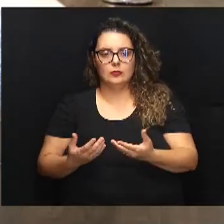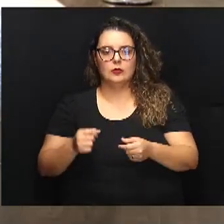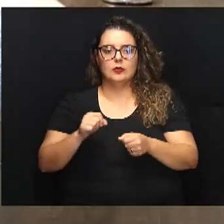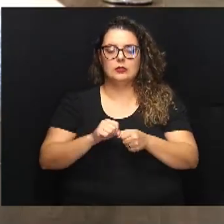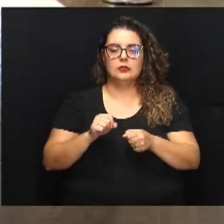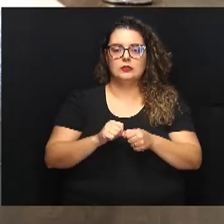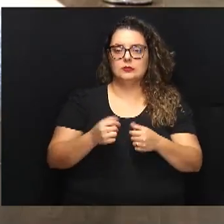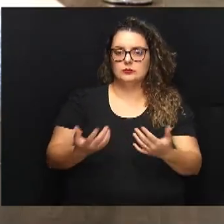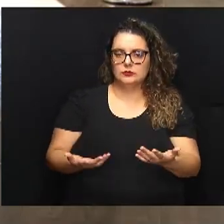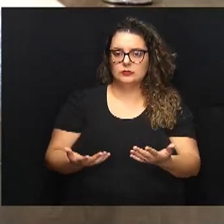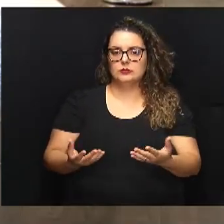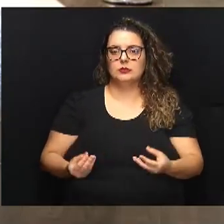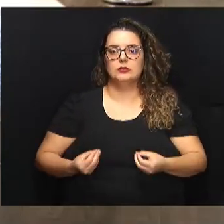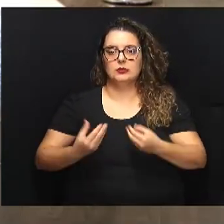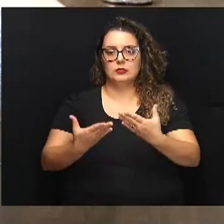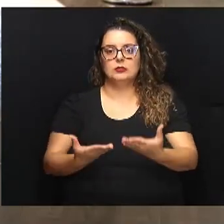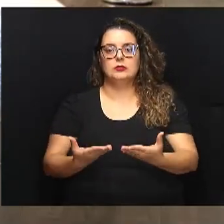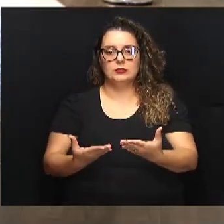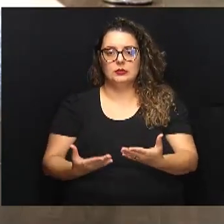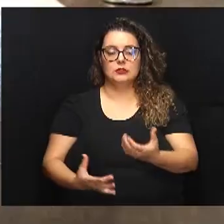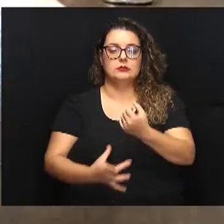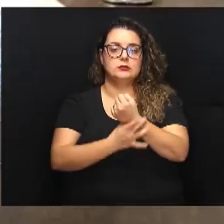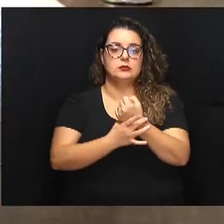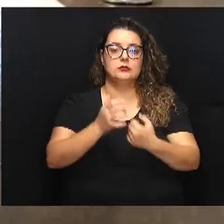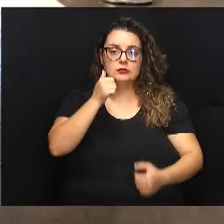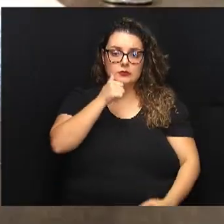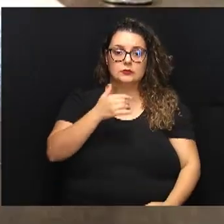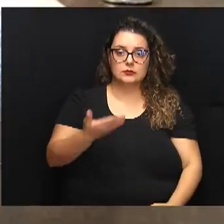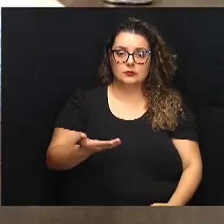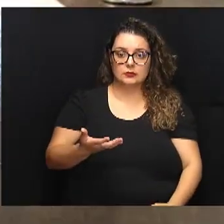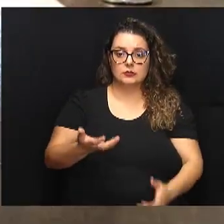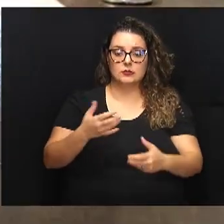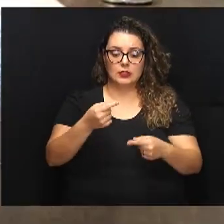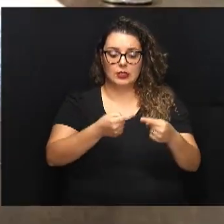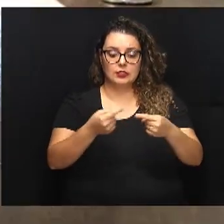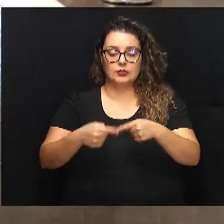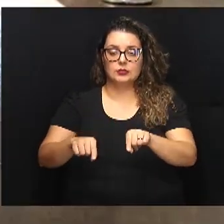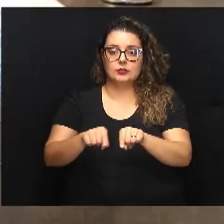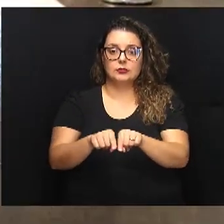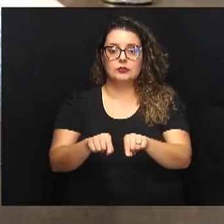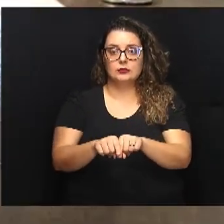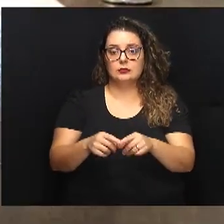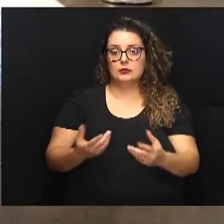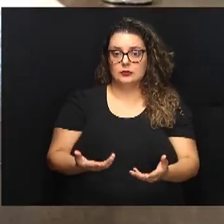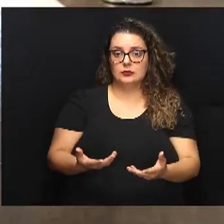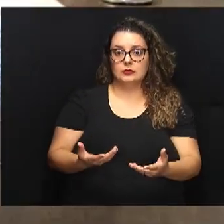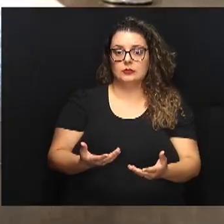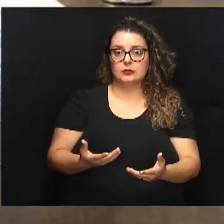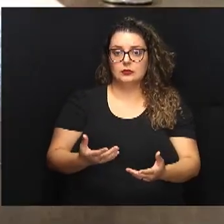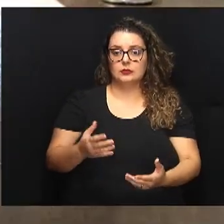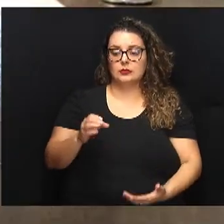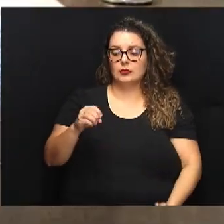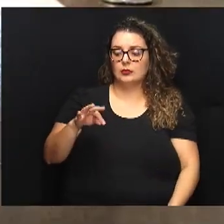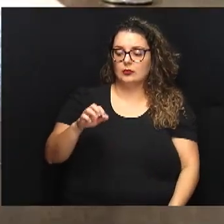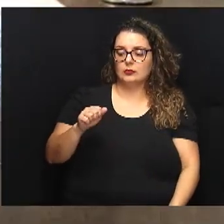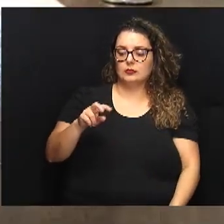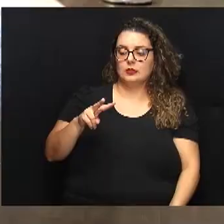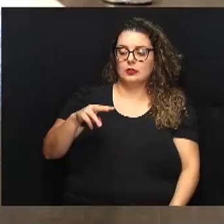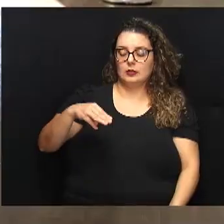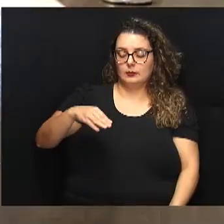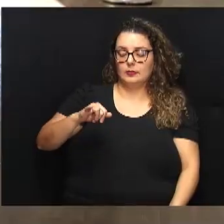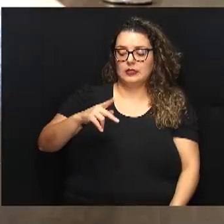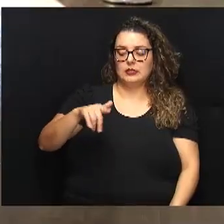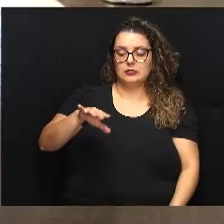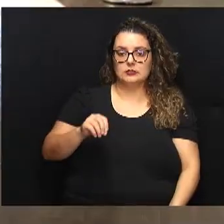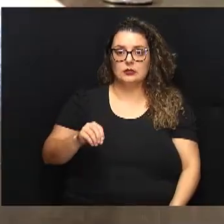gente dê segurança para essas mulheres, né? A gente também quer discutir a questão da contaminação vertical e principalmente como a gente